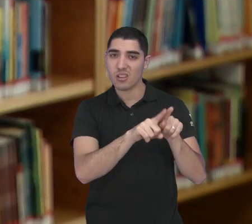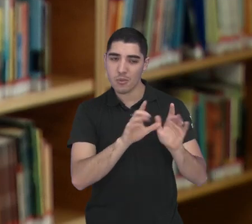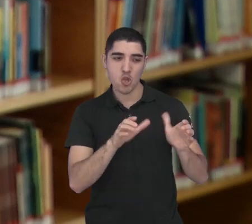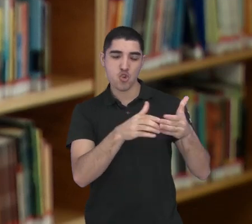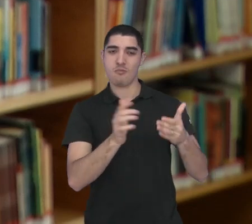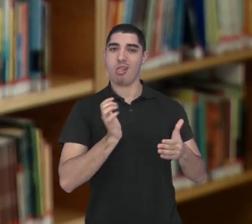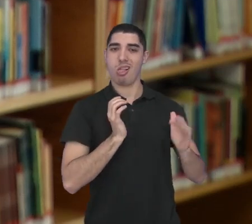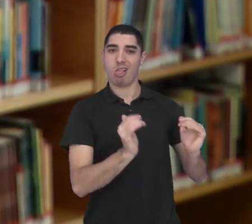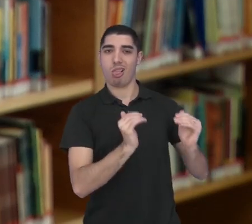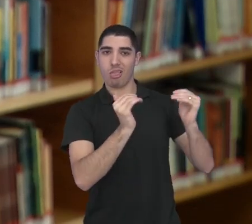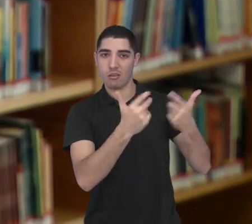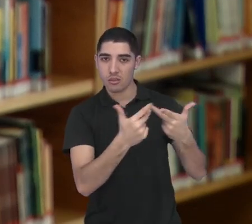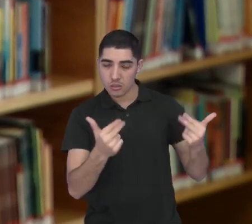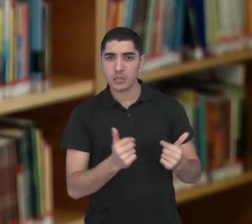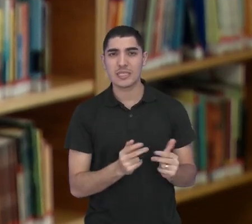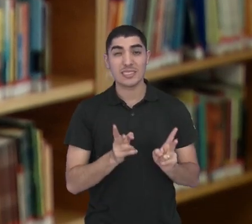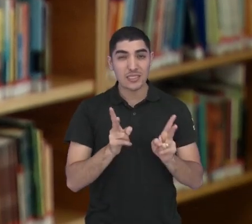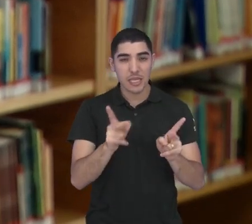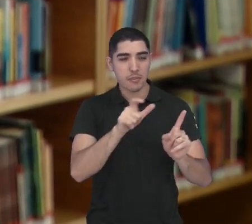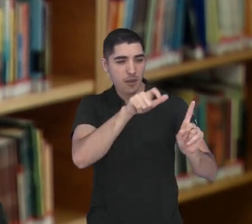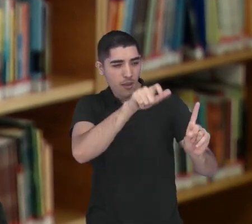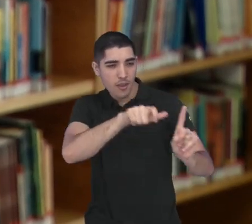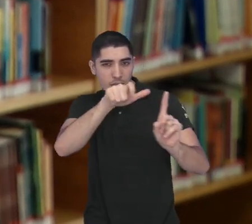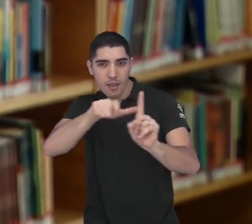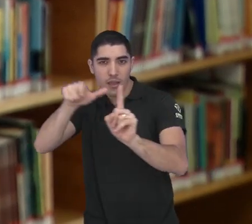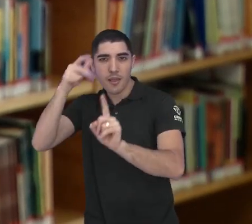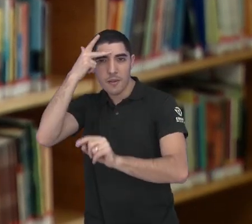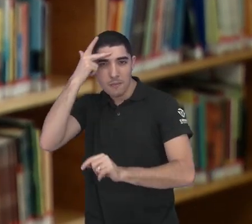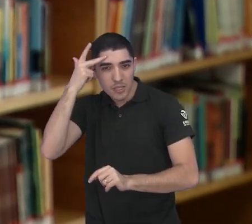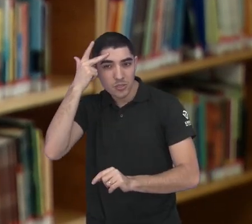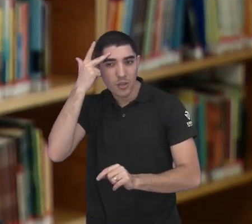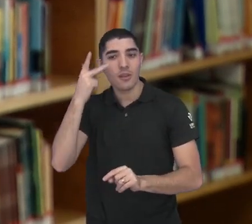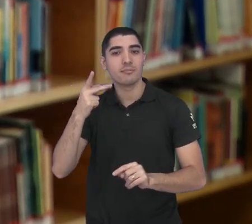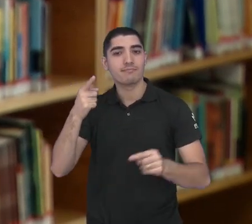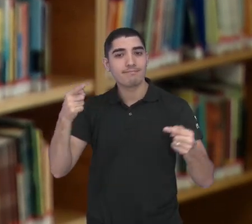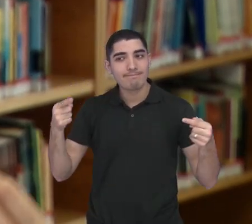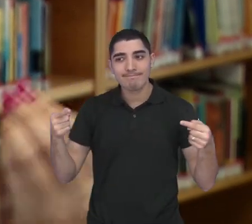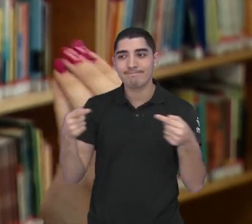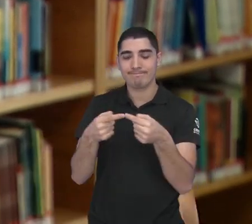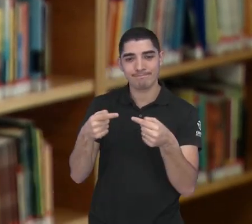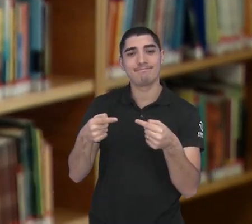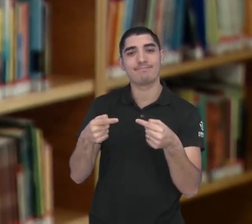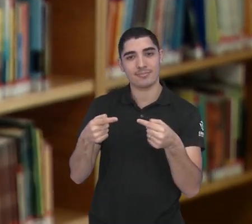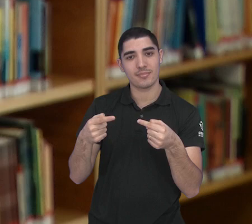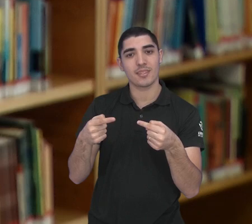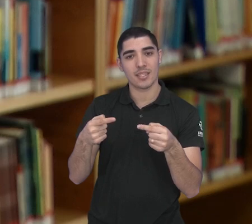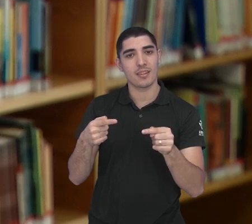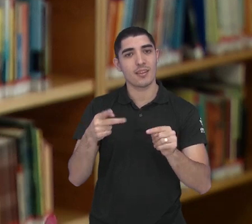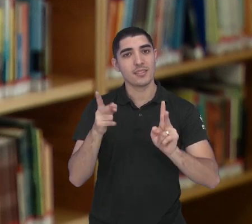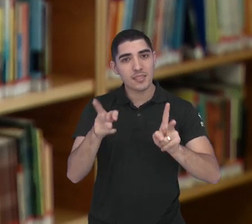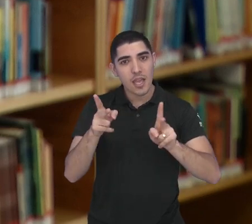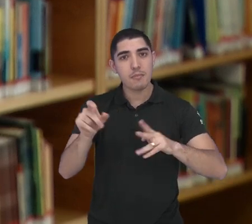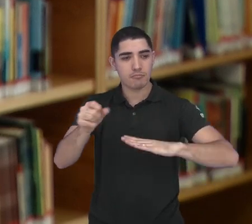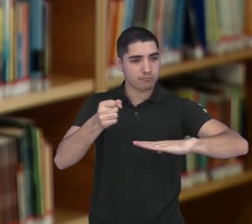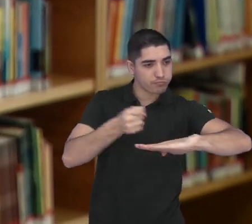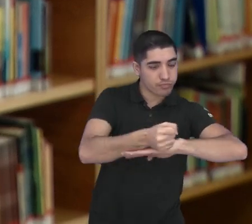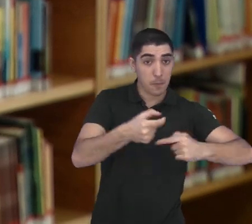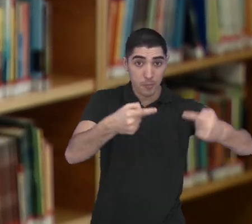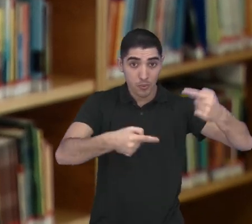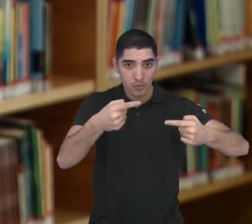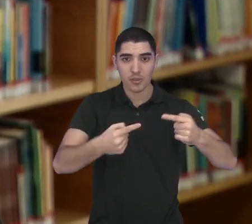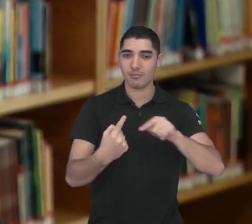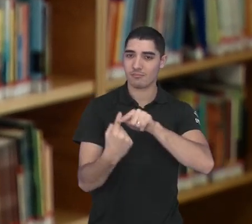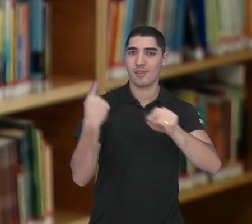tenentista. Então, há várias personalidades históricas que nasceram, né, começaram seu engajamento político no